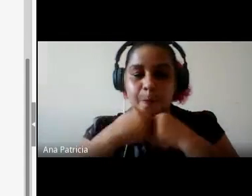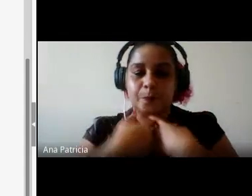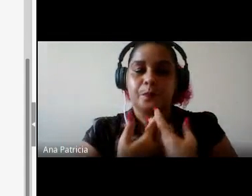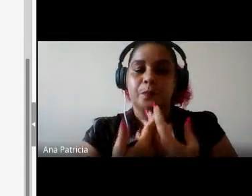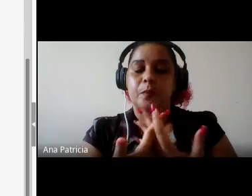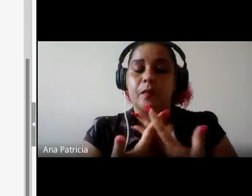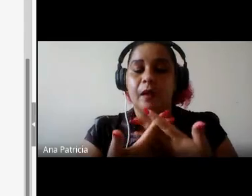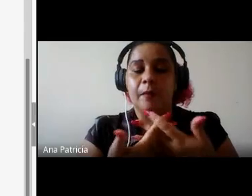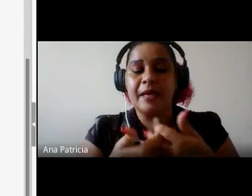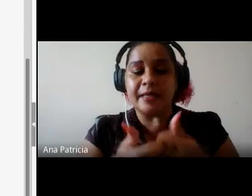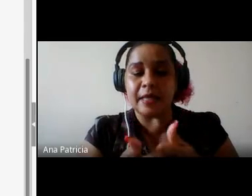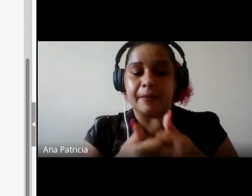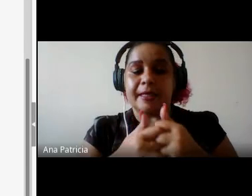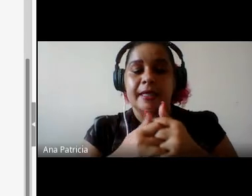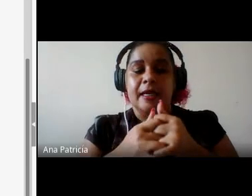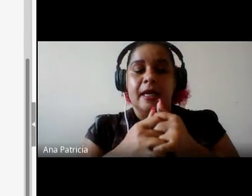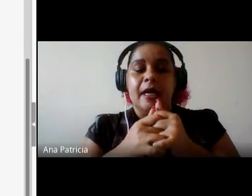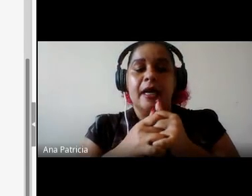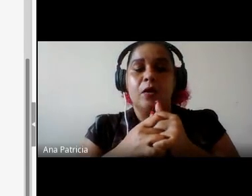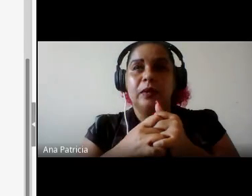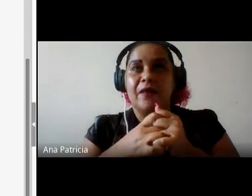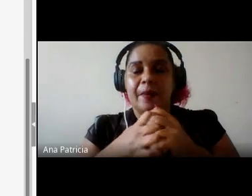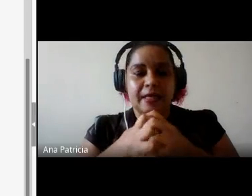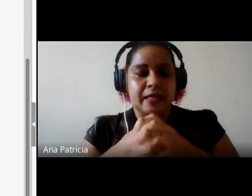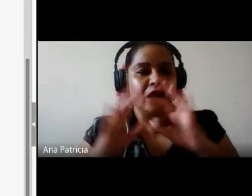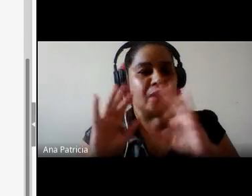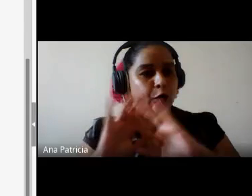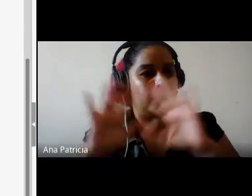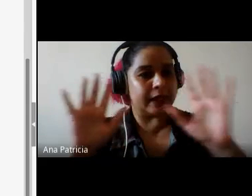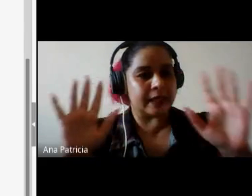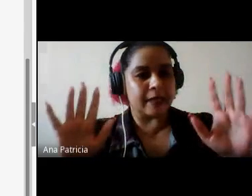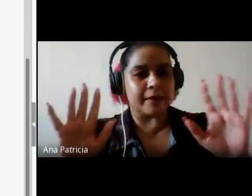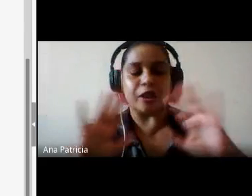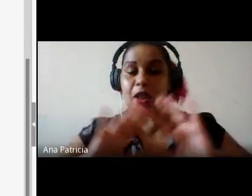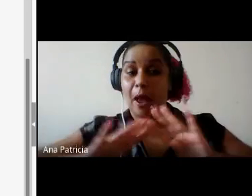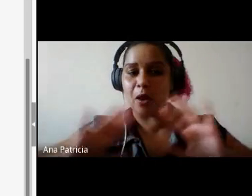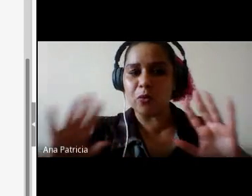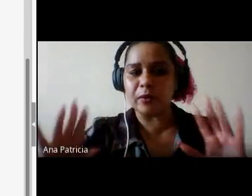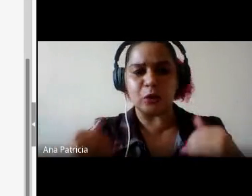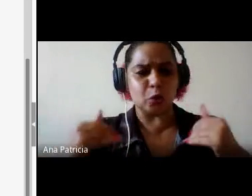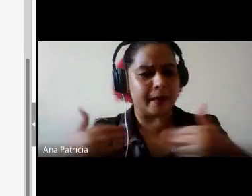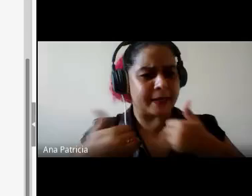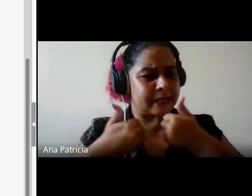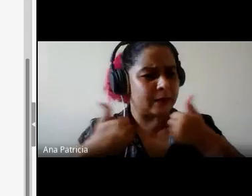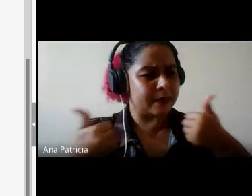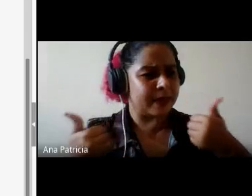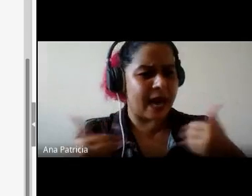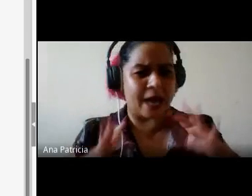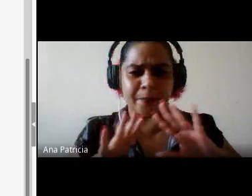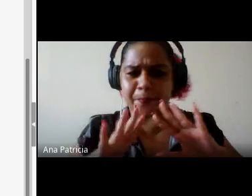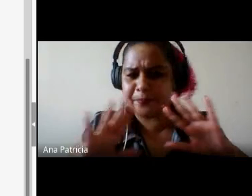Oh, bem simples. Eu estava apresentando, você já foi no Letras Libras, gente. Eu, aluna, tudo bem, apresentar